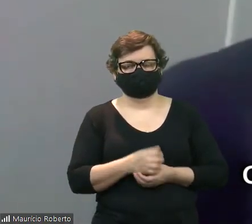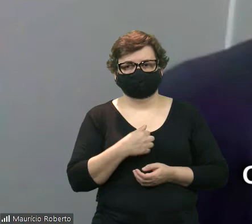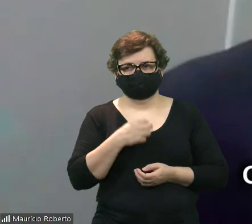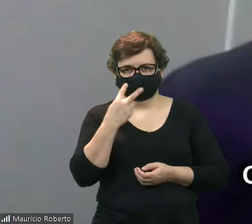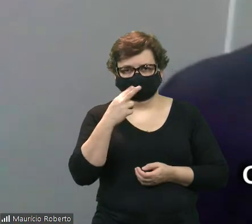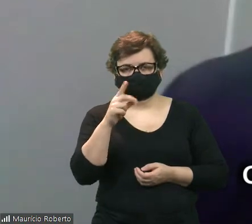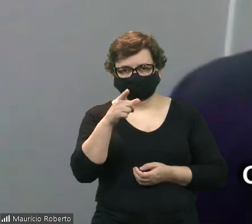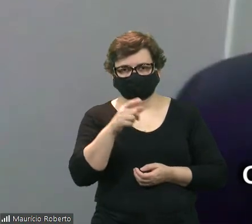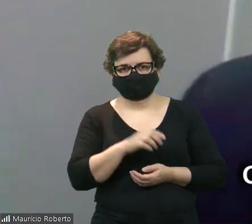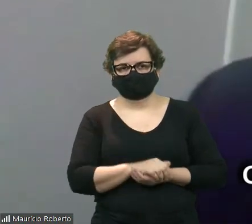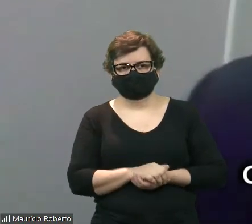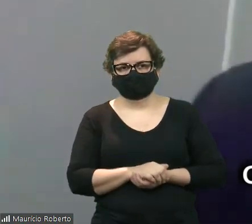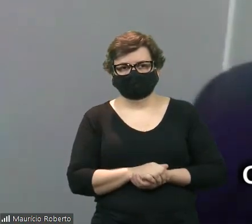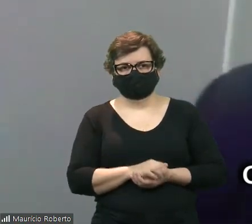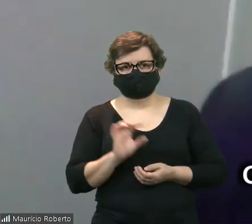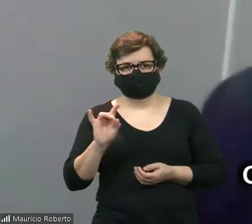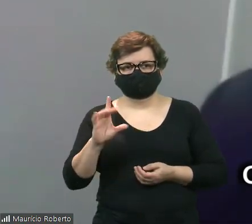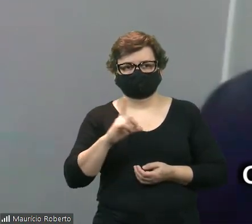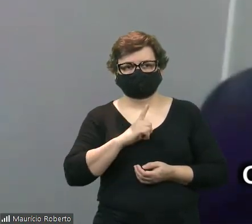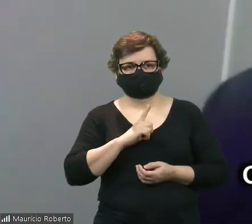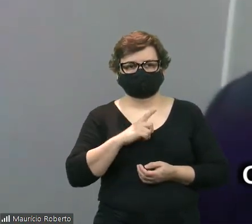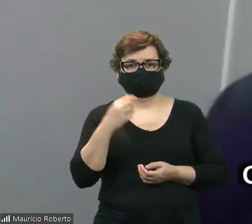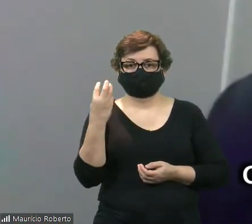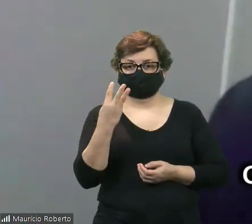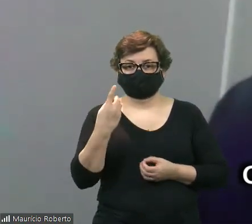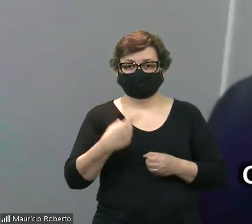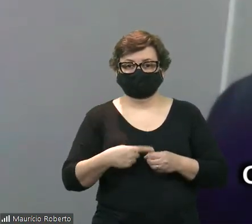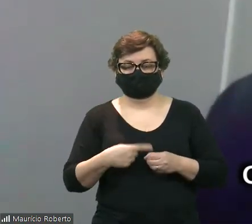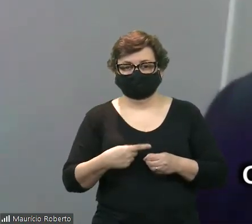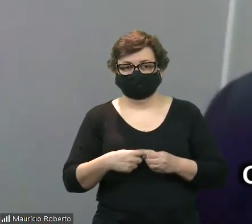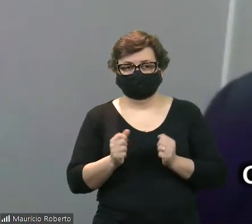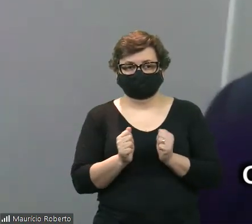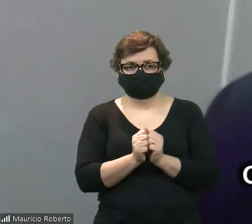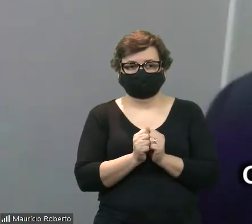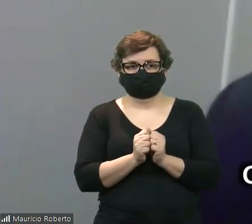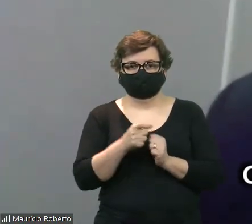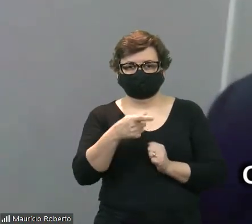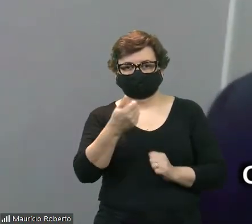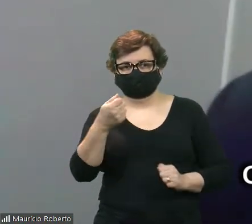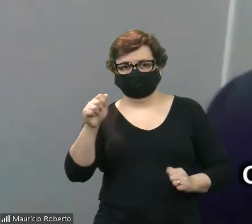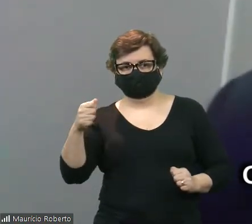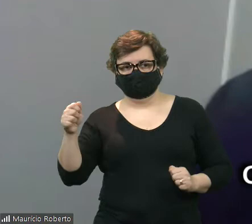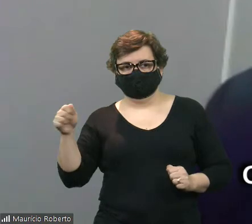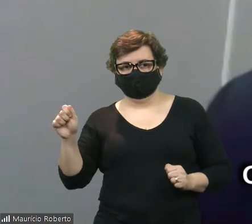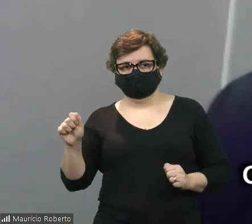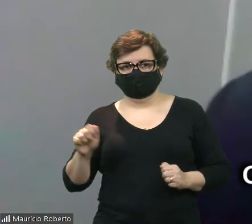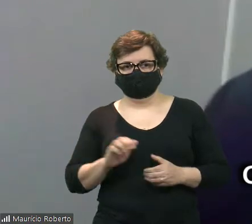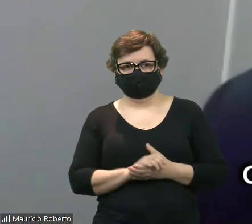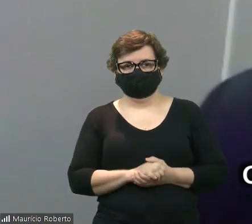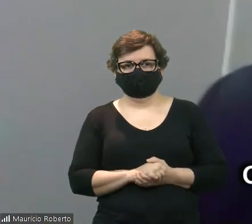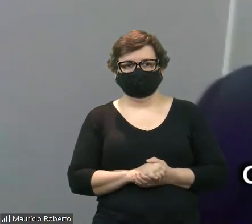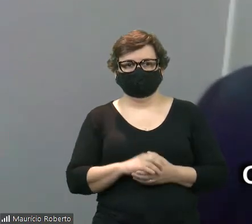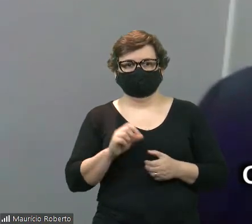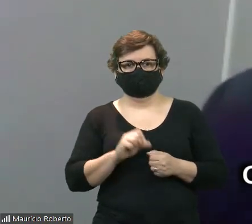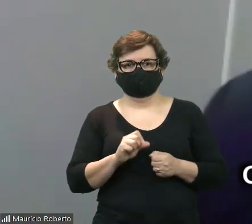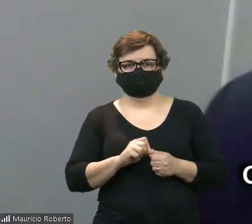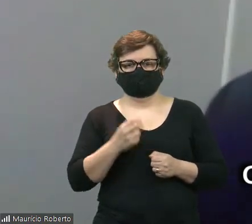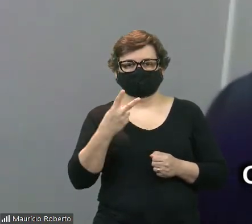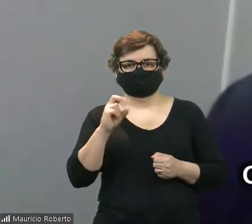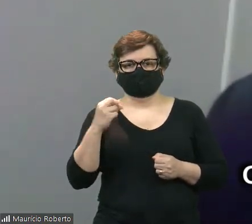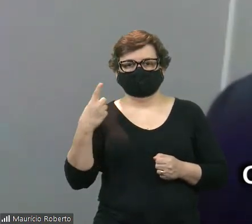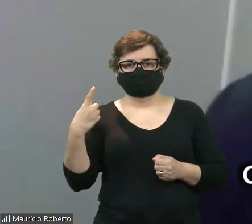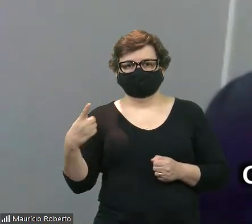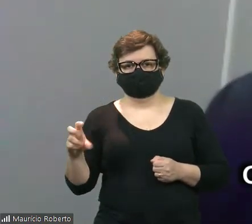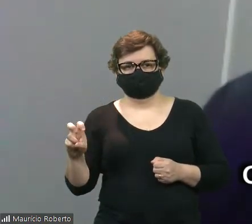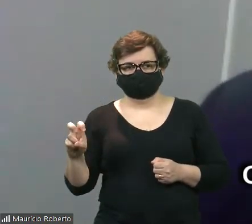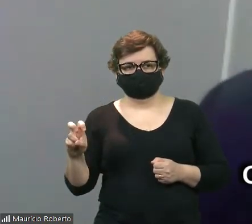agora, só tem 3 municípios associados a essa associação. Ela foi criada em 2015,